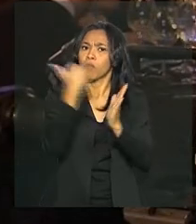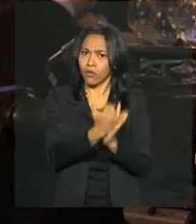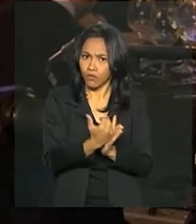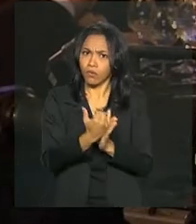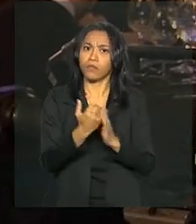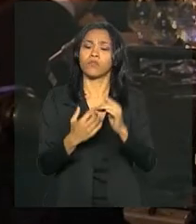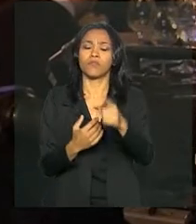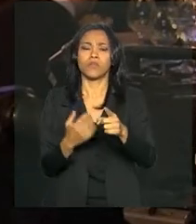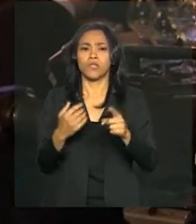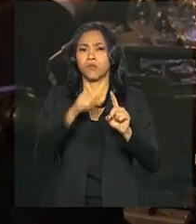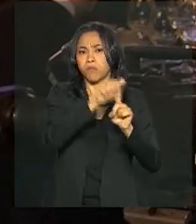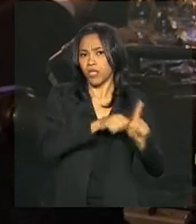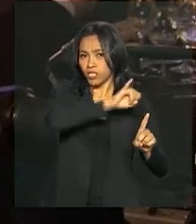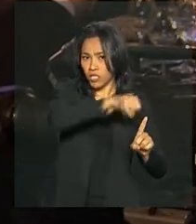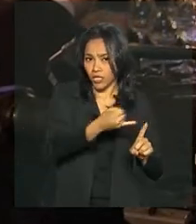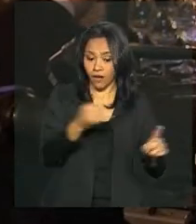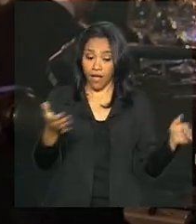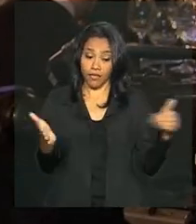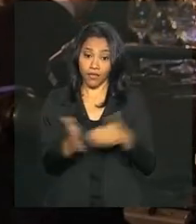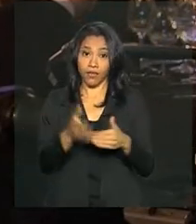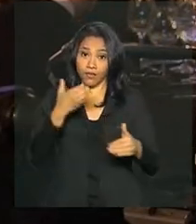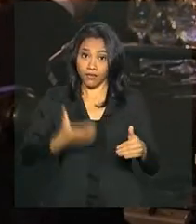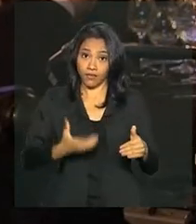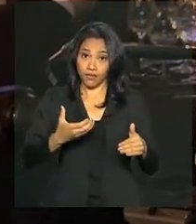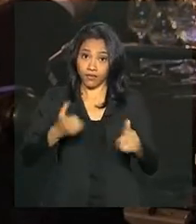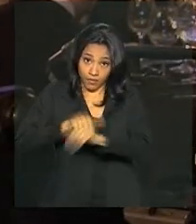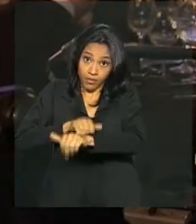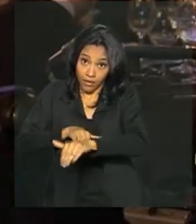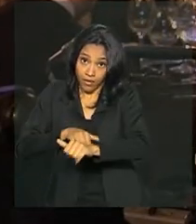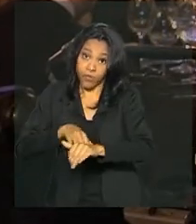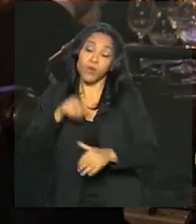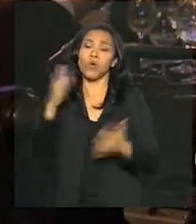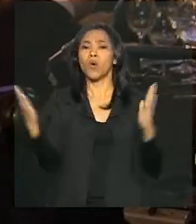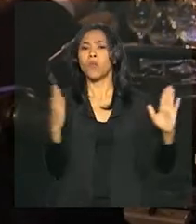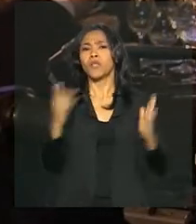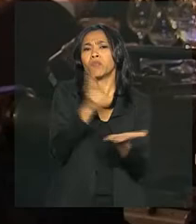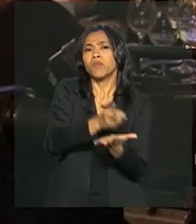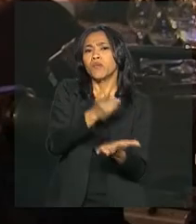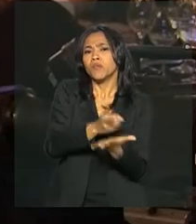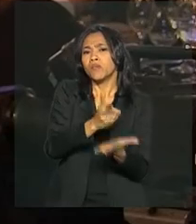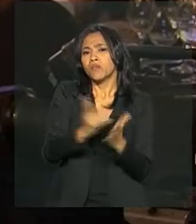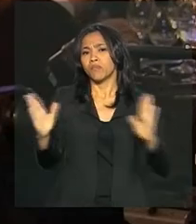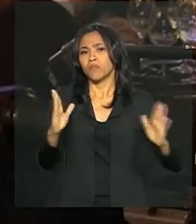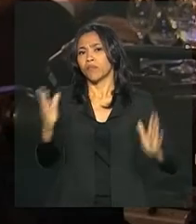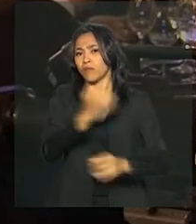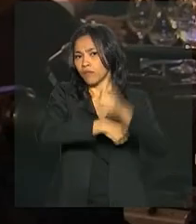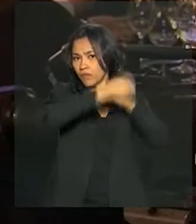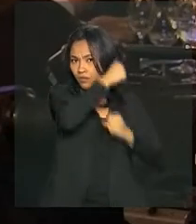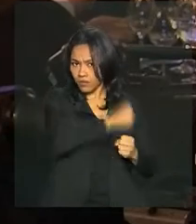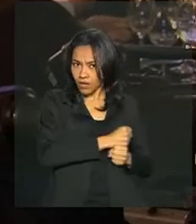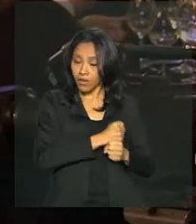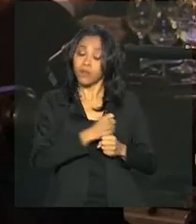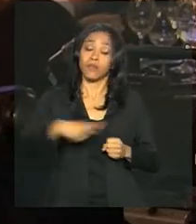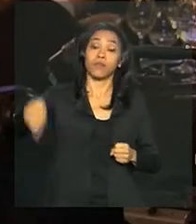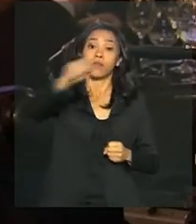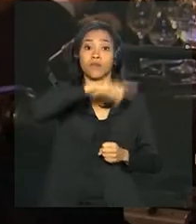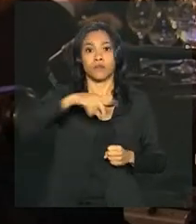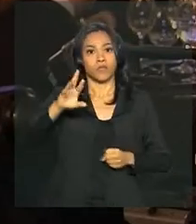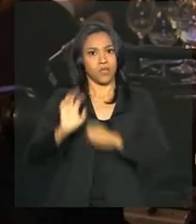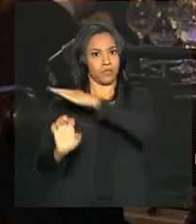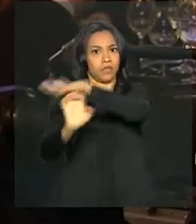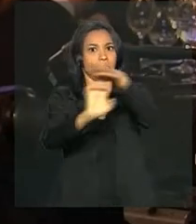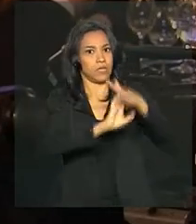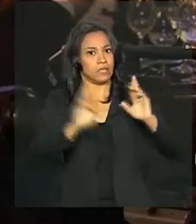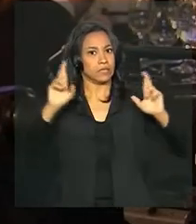de janeiro a setembro deste ano comparado com o mesmo período do ano passado e os empresários esperam um crescimento de